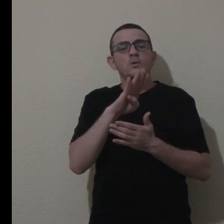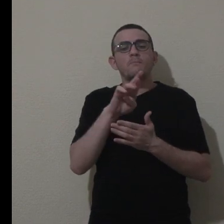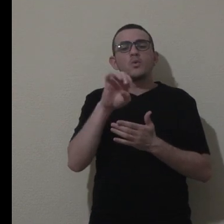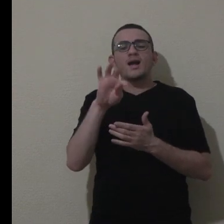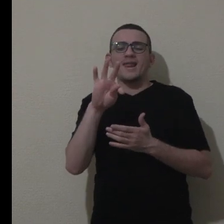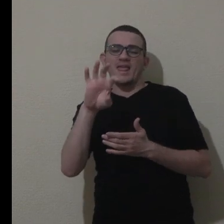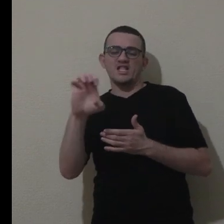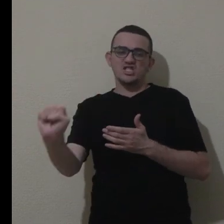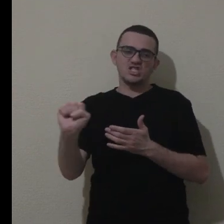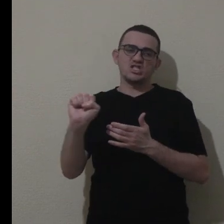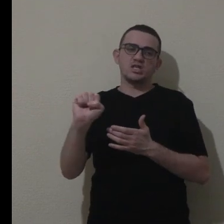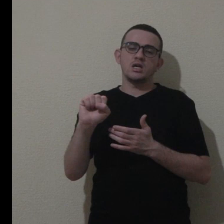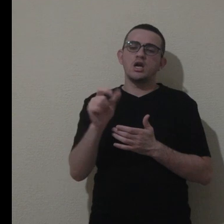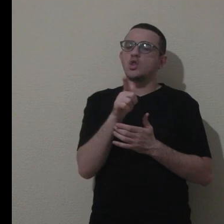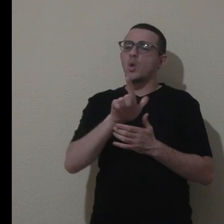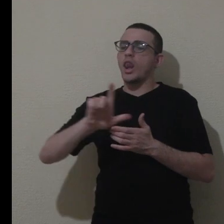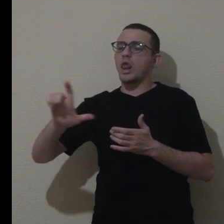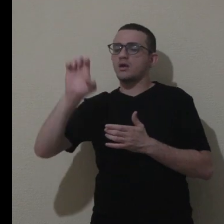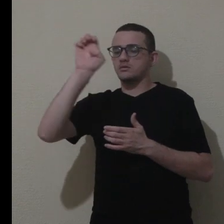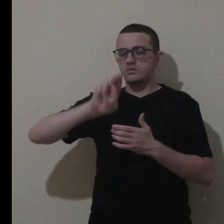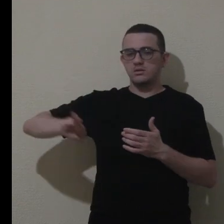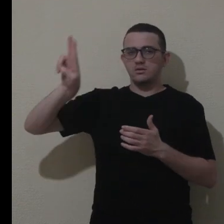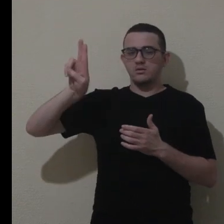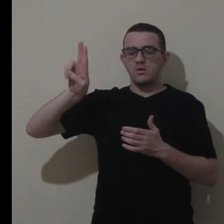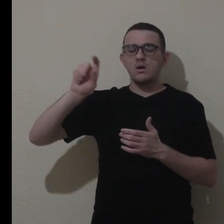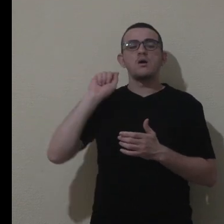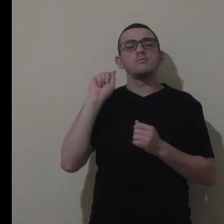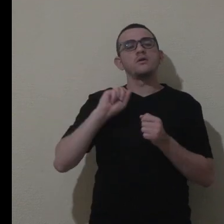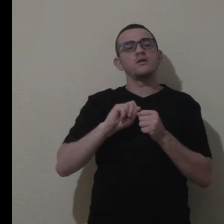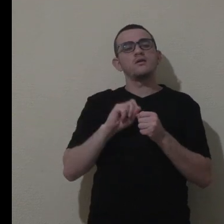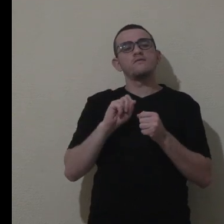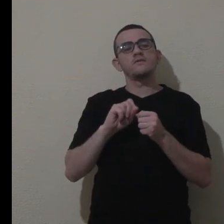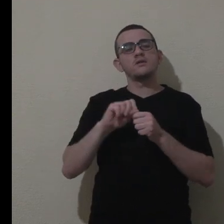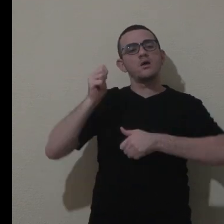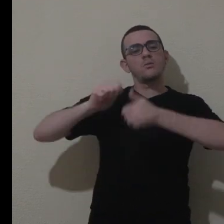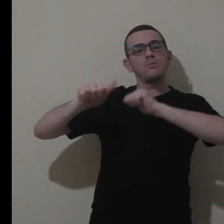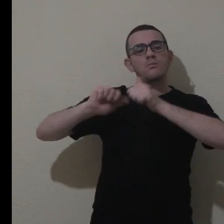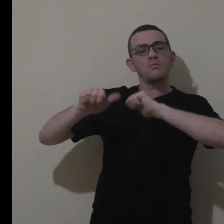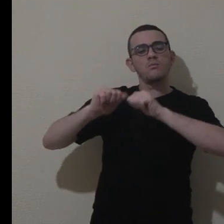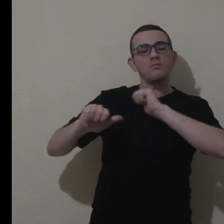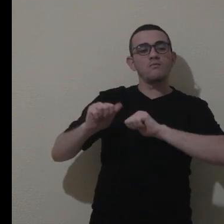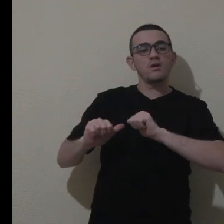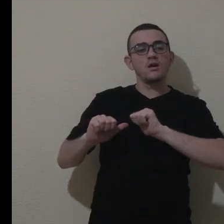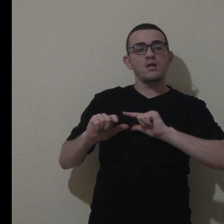de Bucareste, né, do leste europeu, e que eles fizeram uma avaliação sobre o